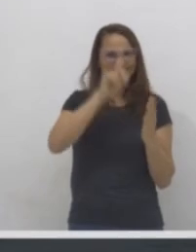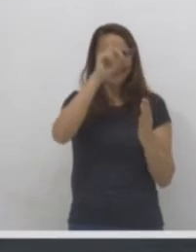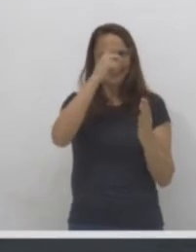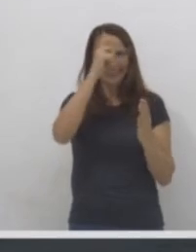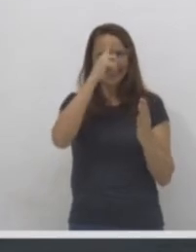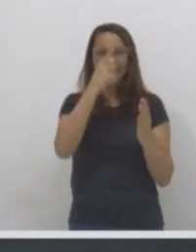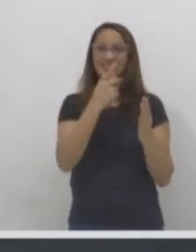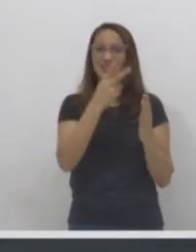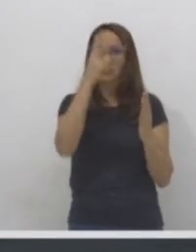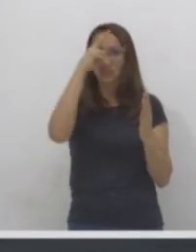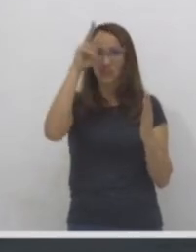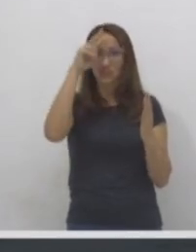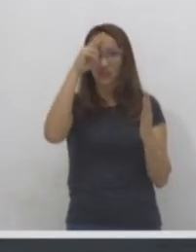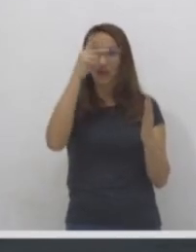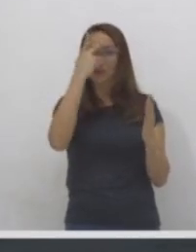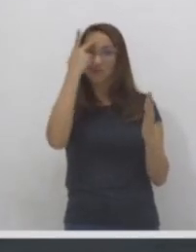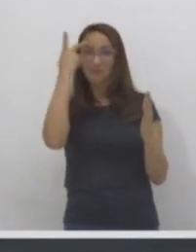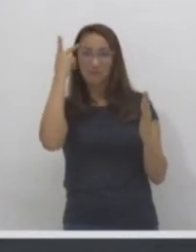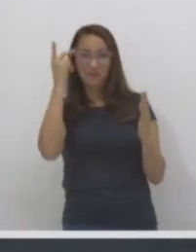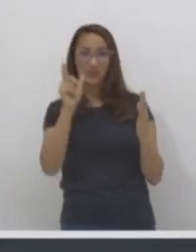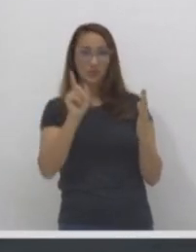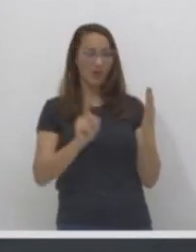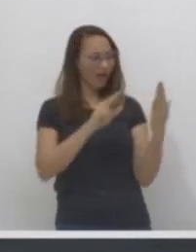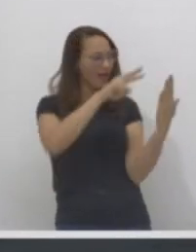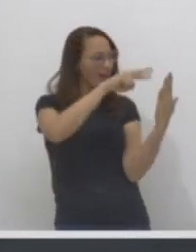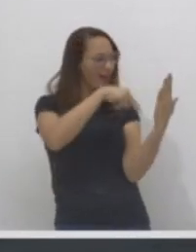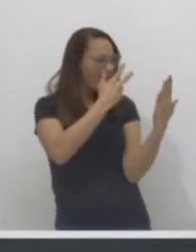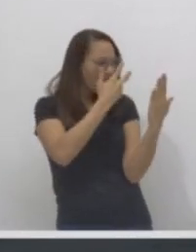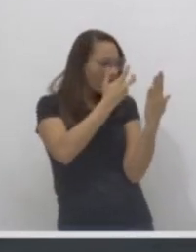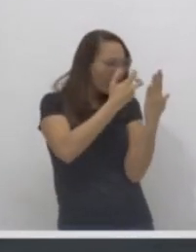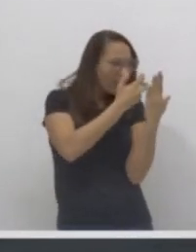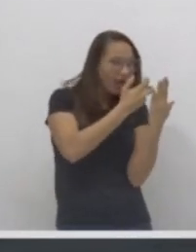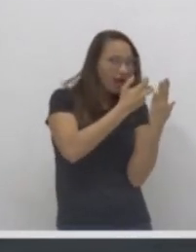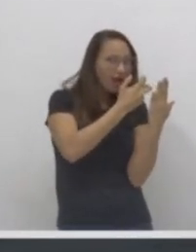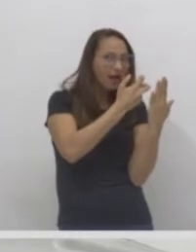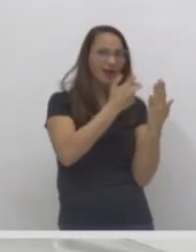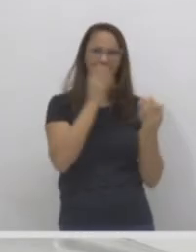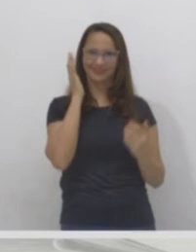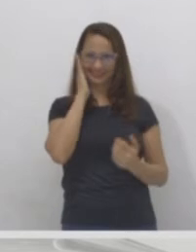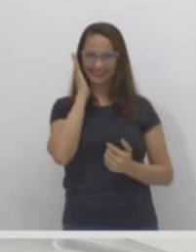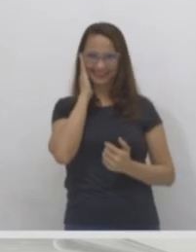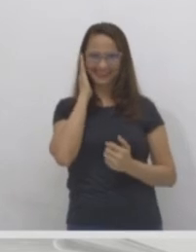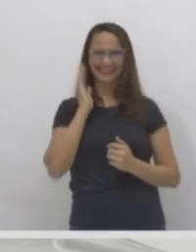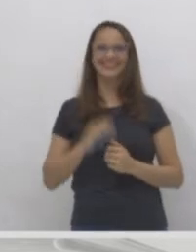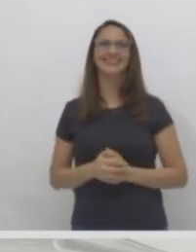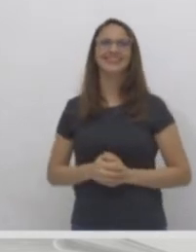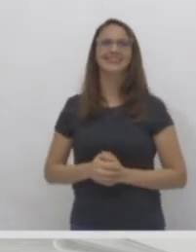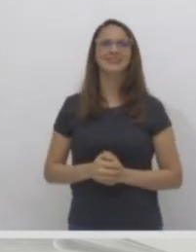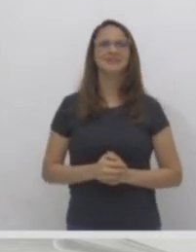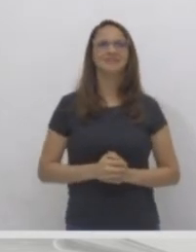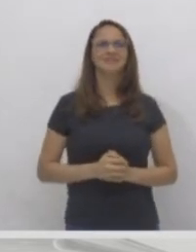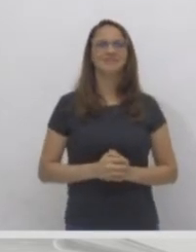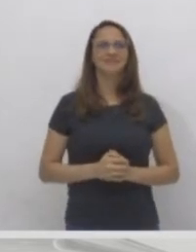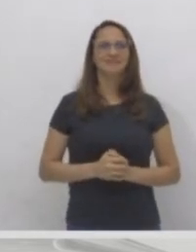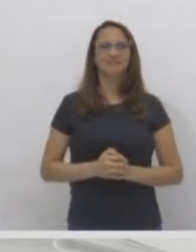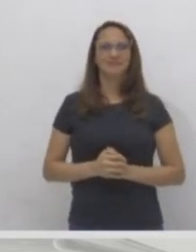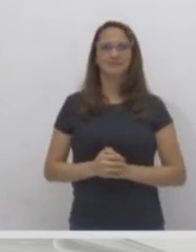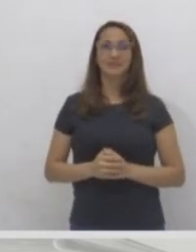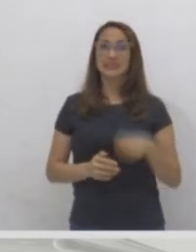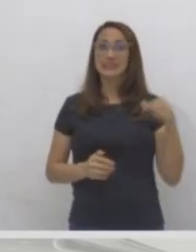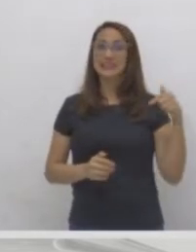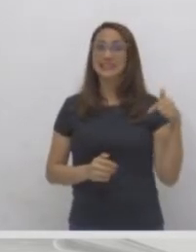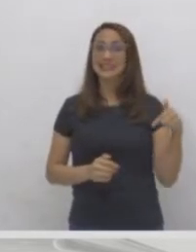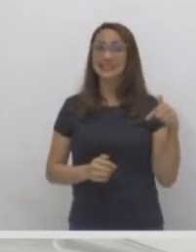prender o leitor na sua escrita. Vamos continuar aqui no slide. Tá? E